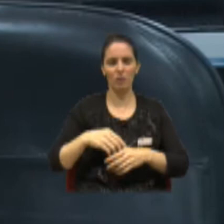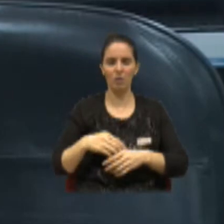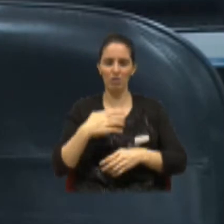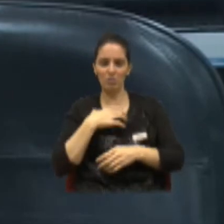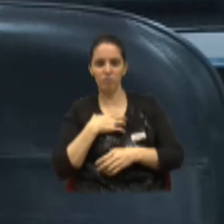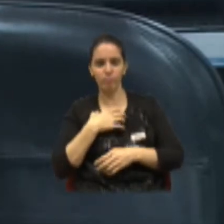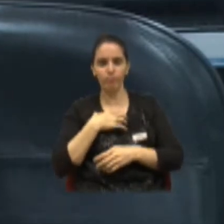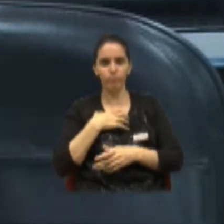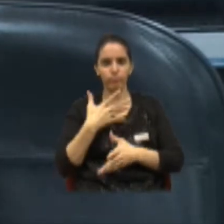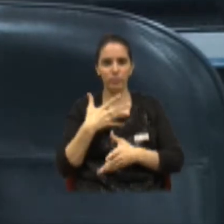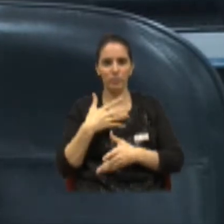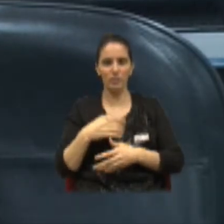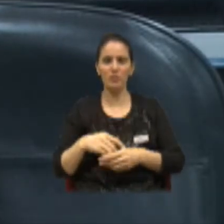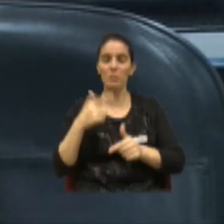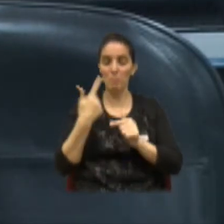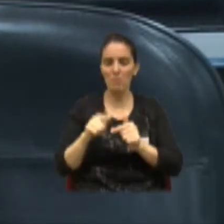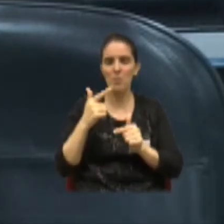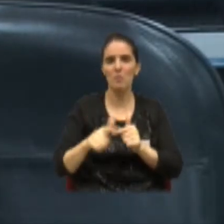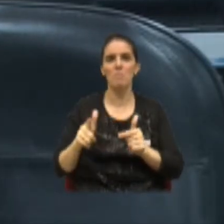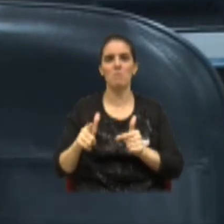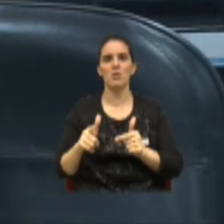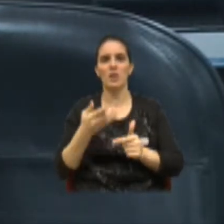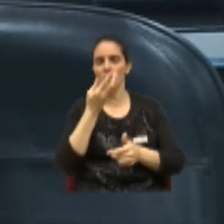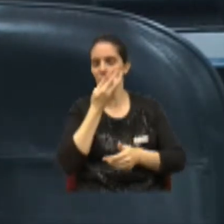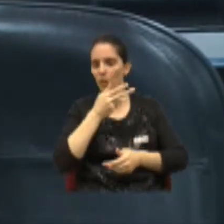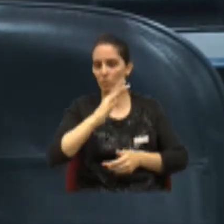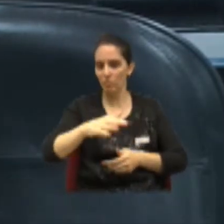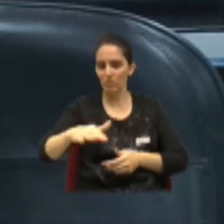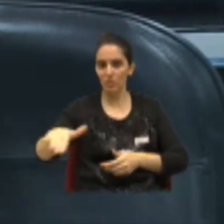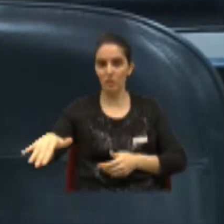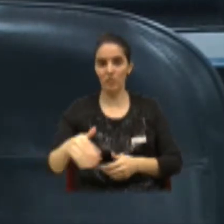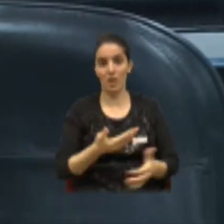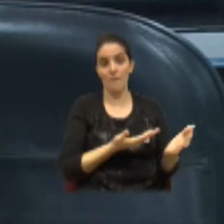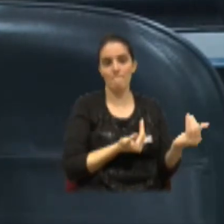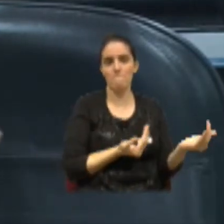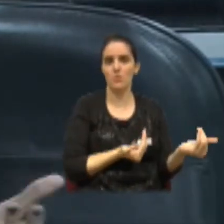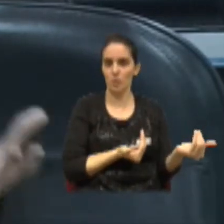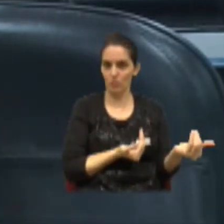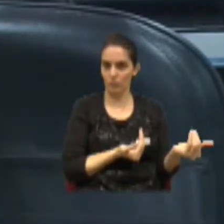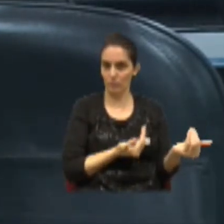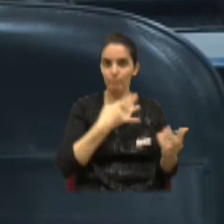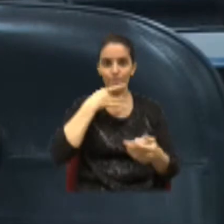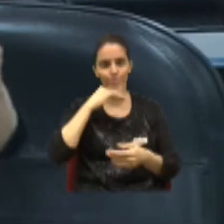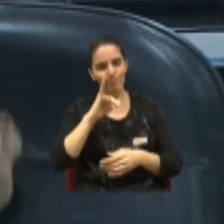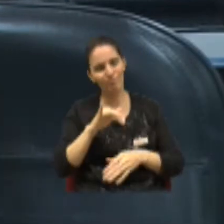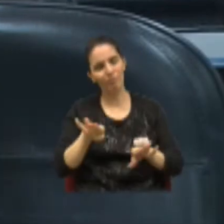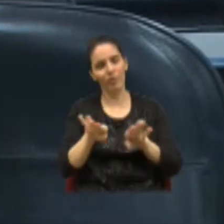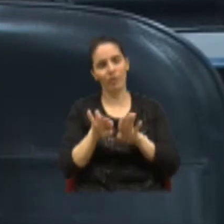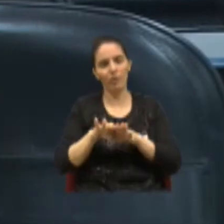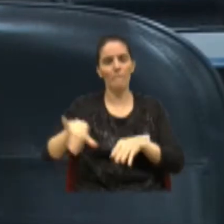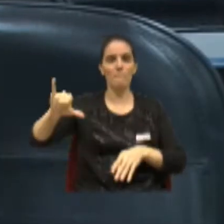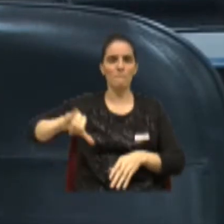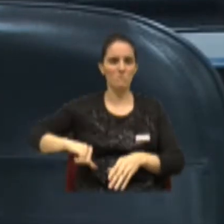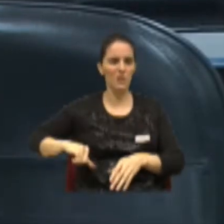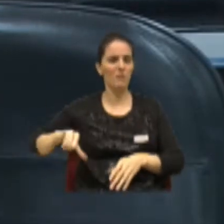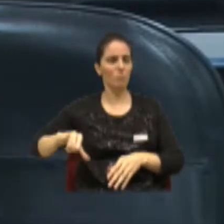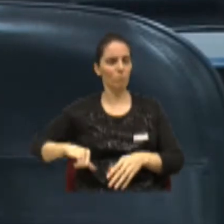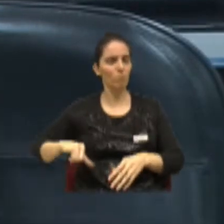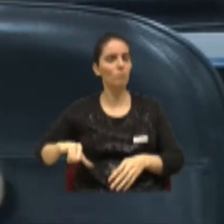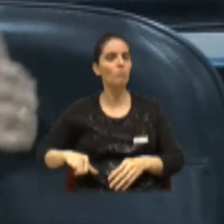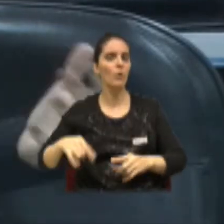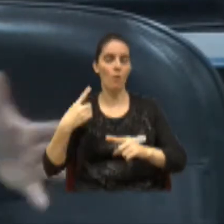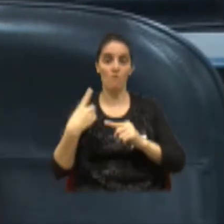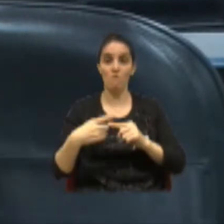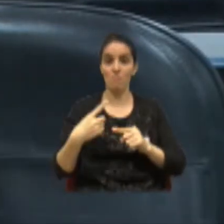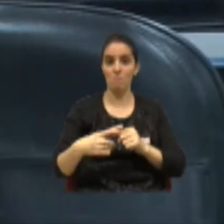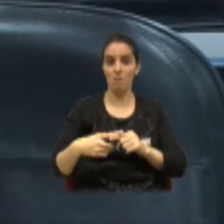muitas vezes irreversíveis para as crianças e para os adolescentes. Os pais também acabam sofrendo muito com isso, em virtude de